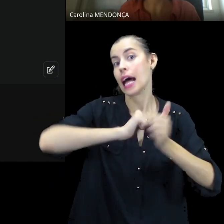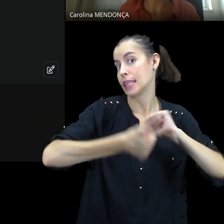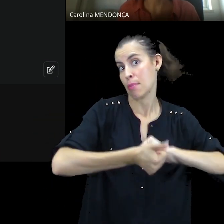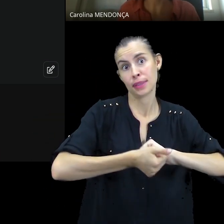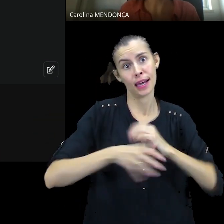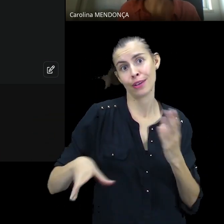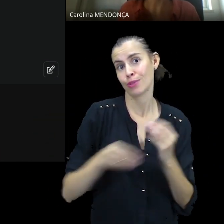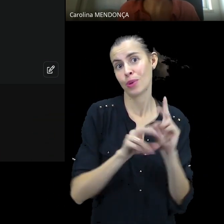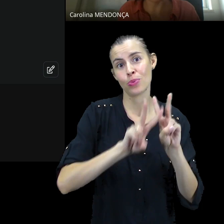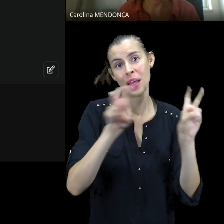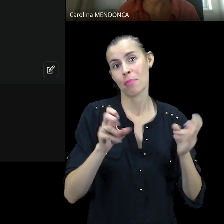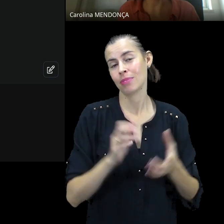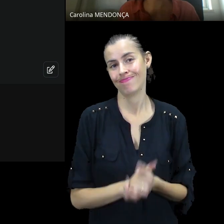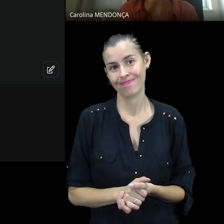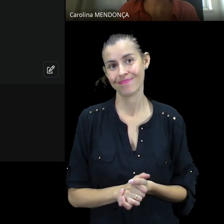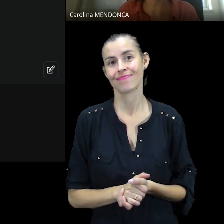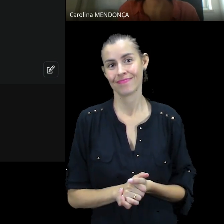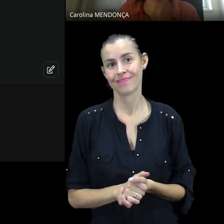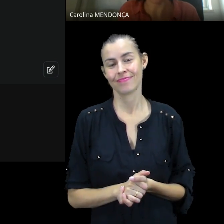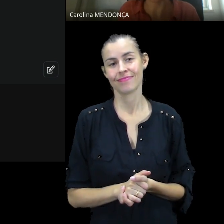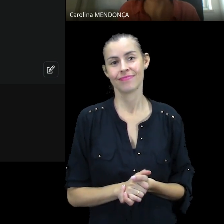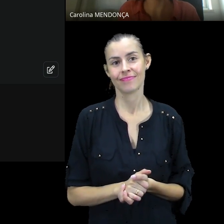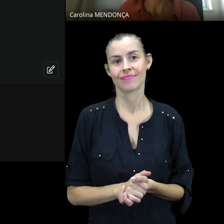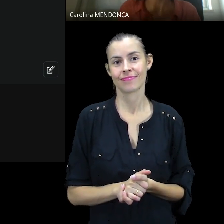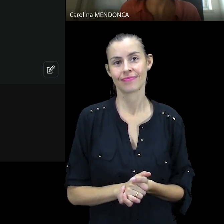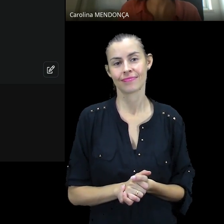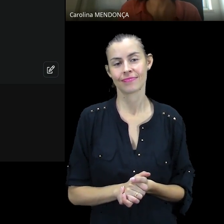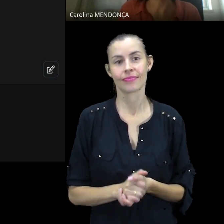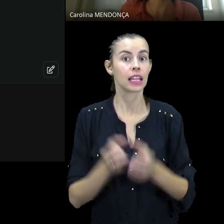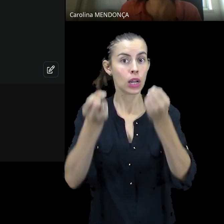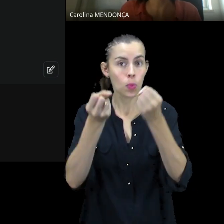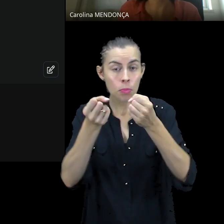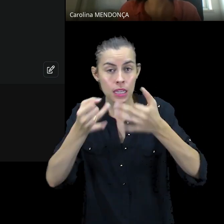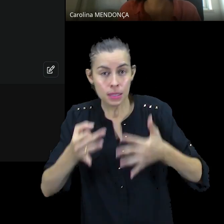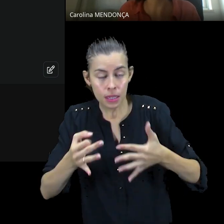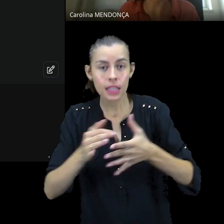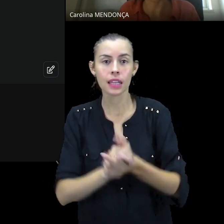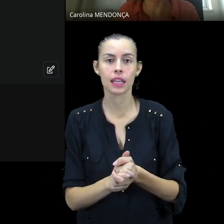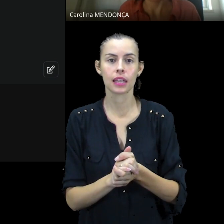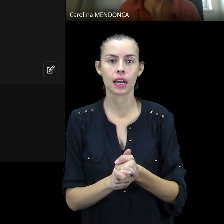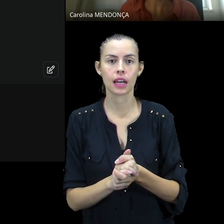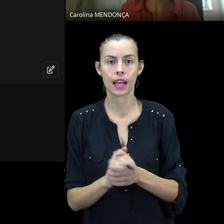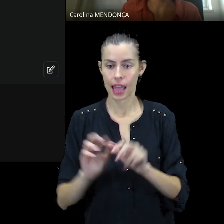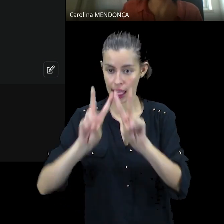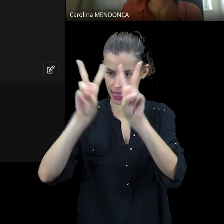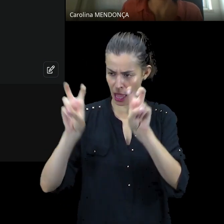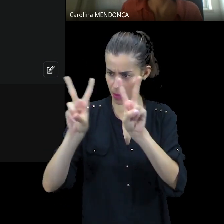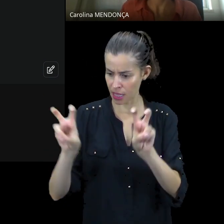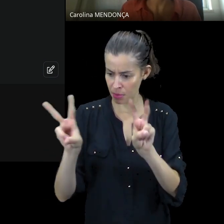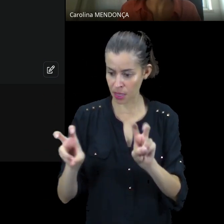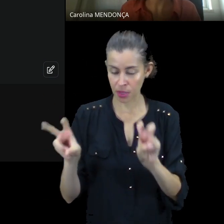precisa constar nas ementas, nos conteúdos programáticos e nas referências de componentes curriculares. Por que